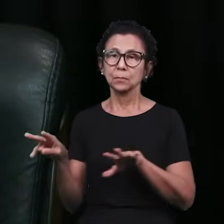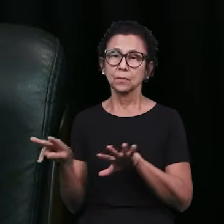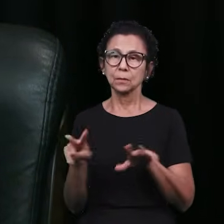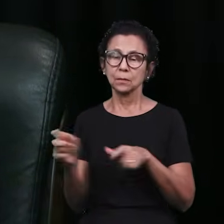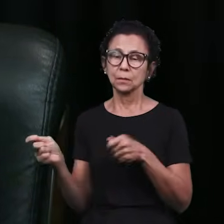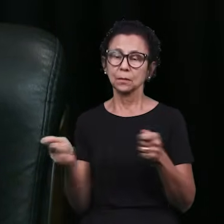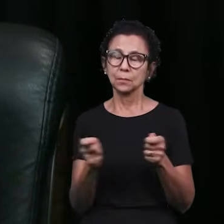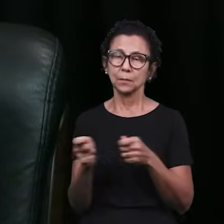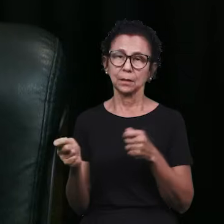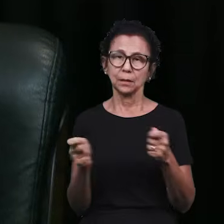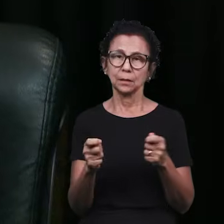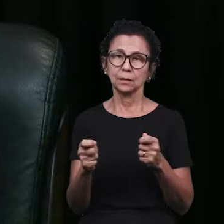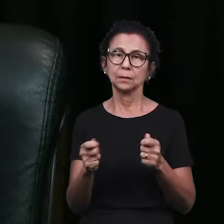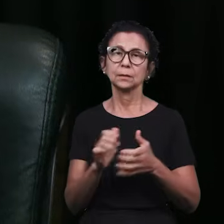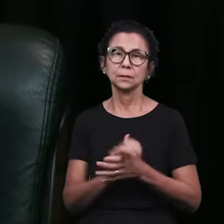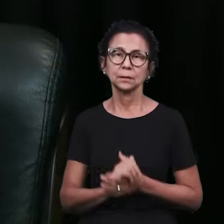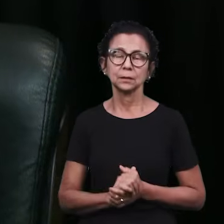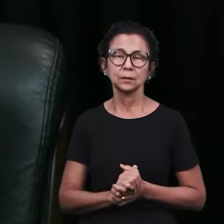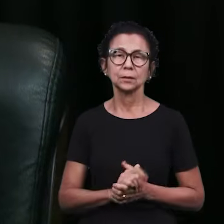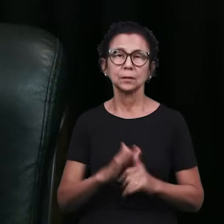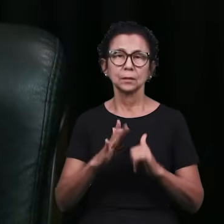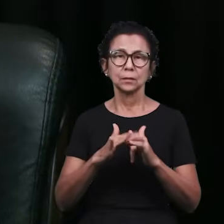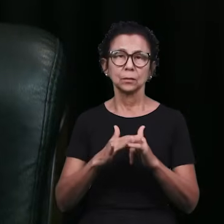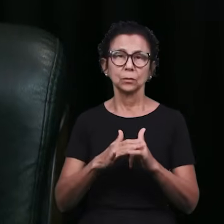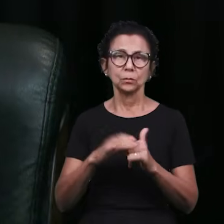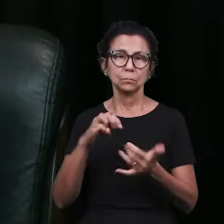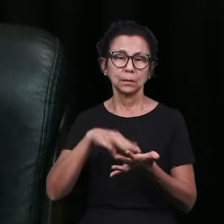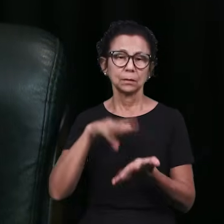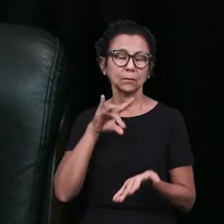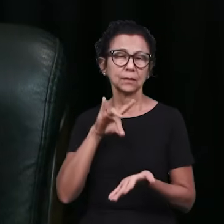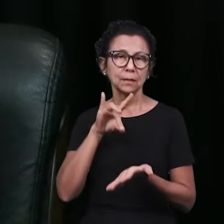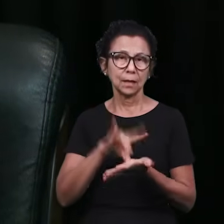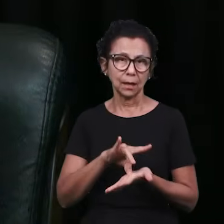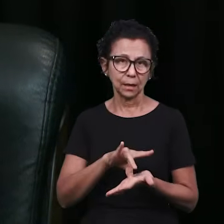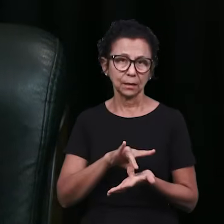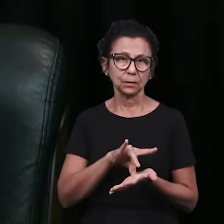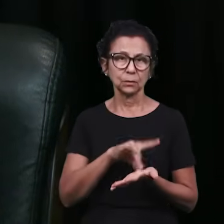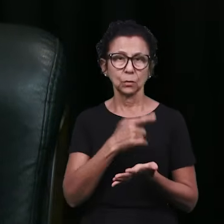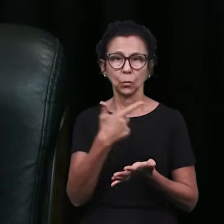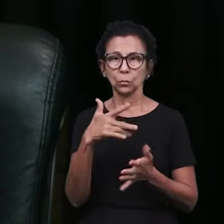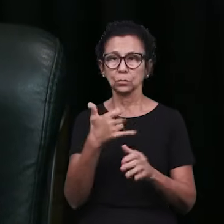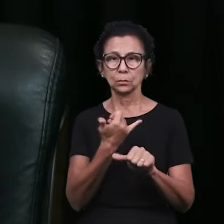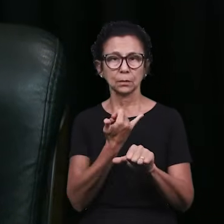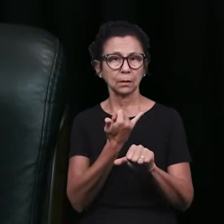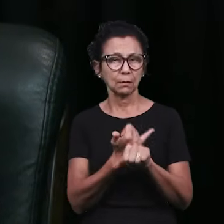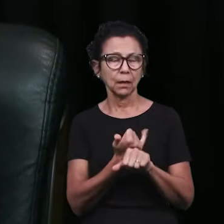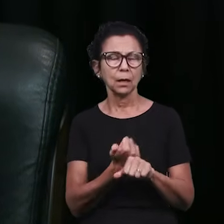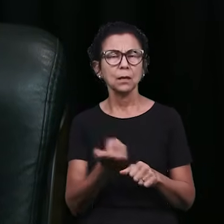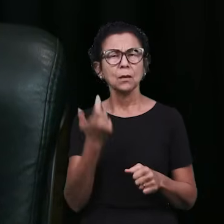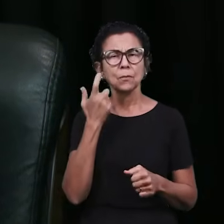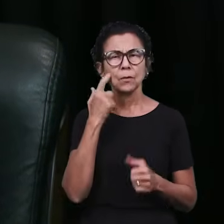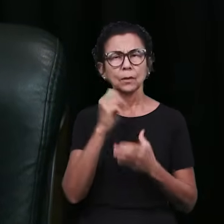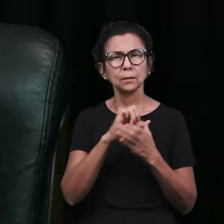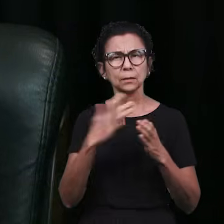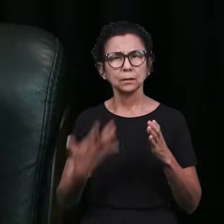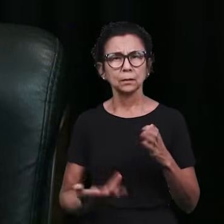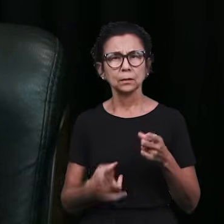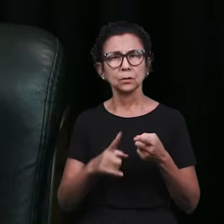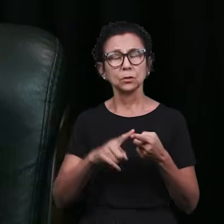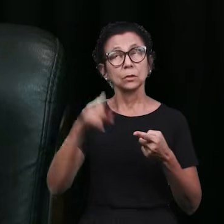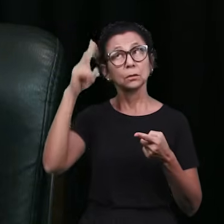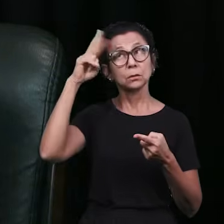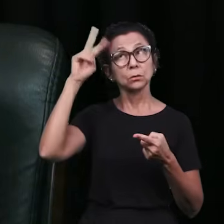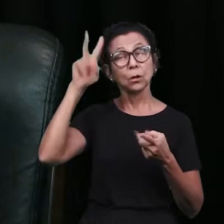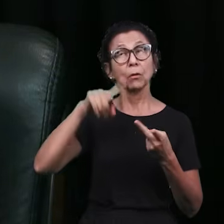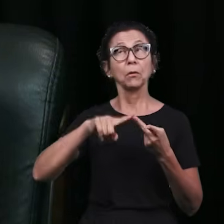nos canais oficiais da Igreja Cristã Maranata, onde abordamos aspectos históricos,